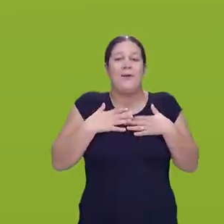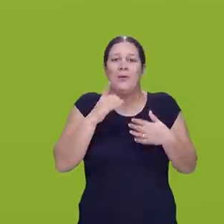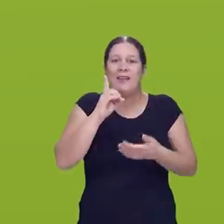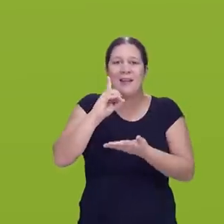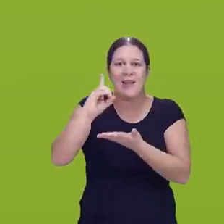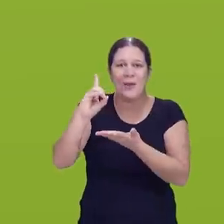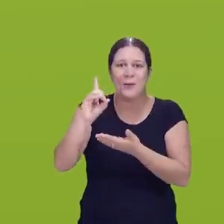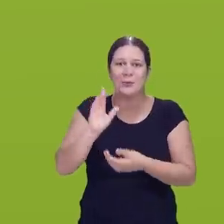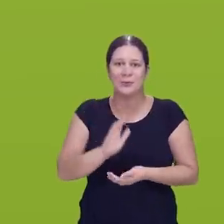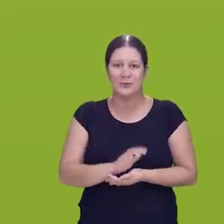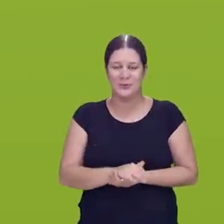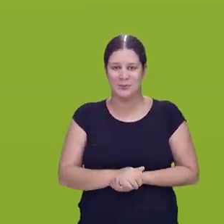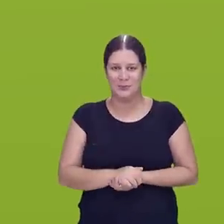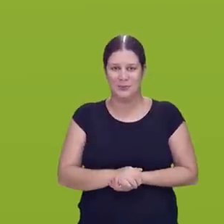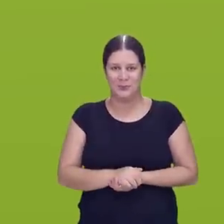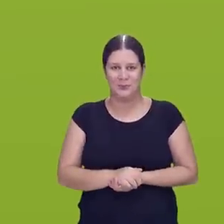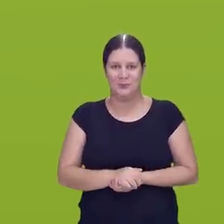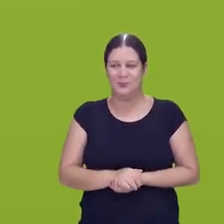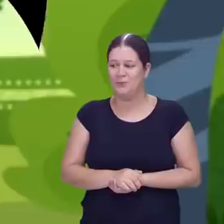meu Deus!